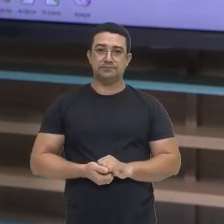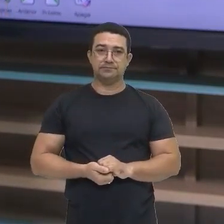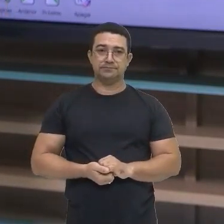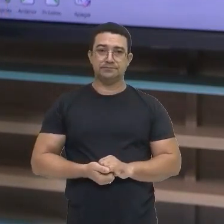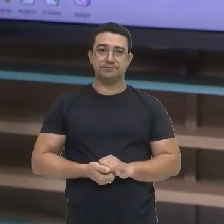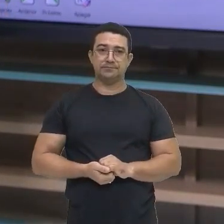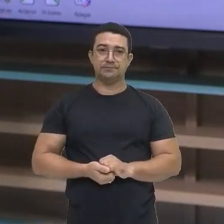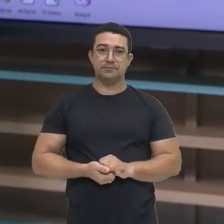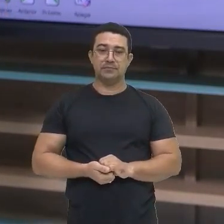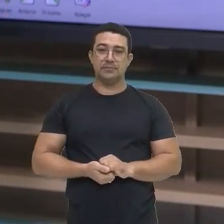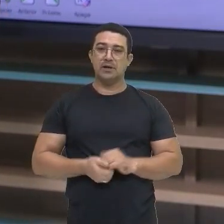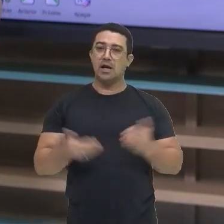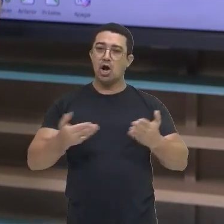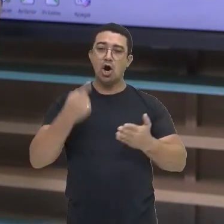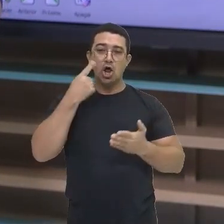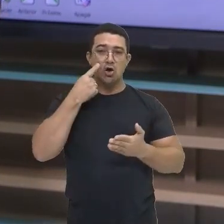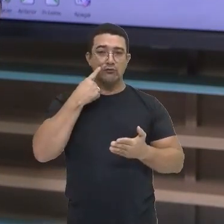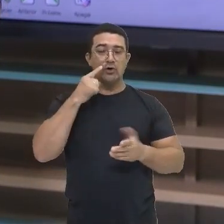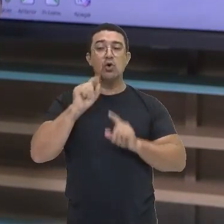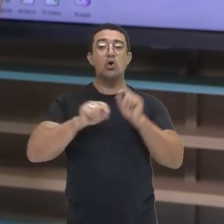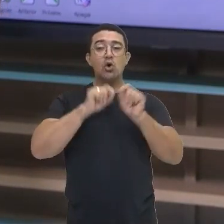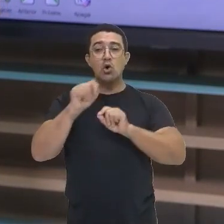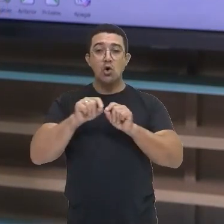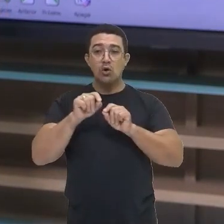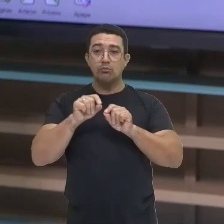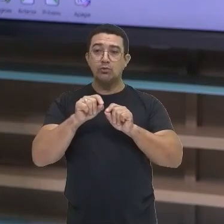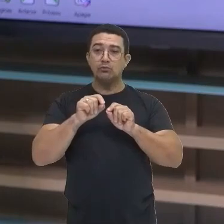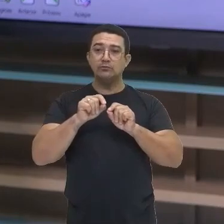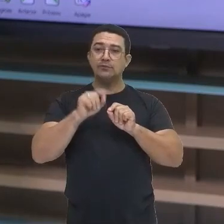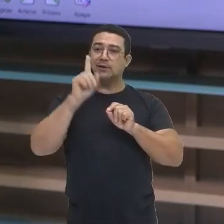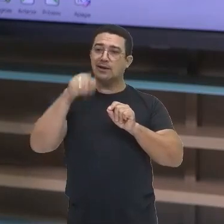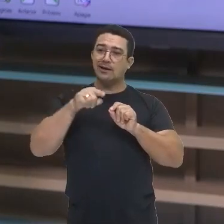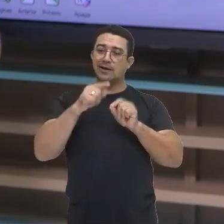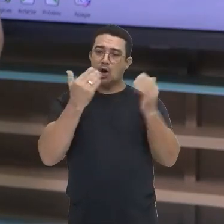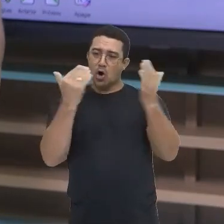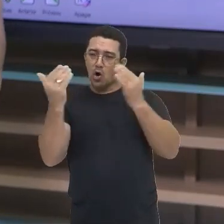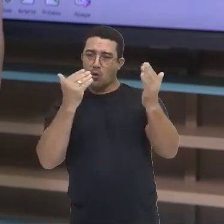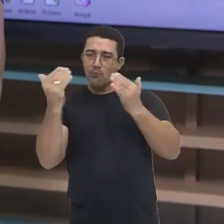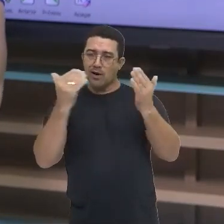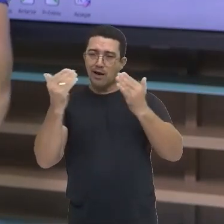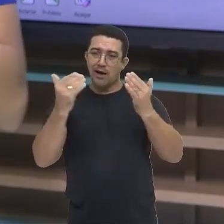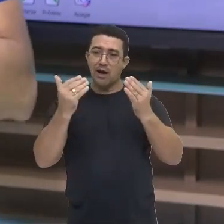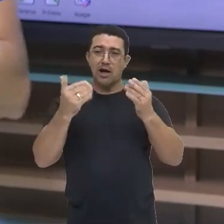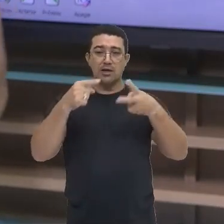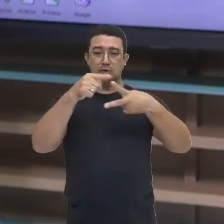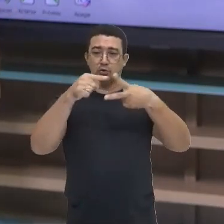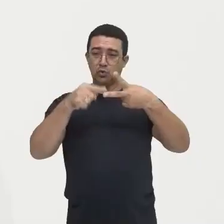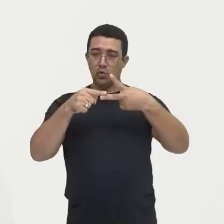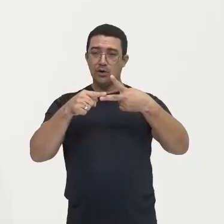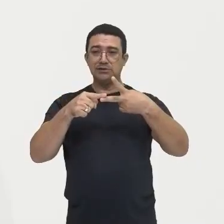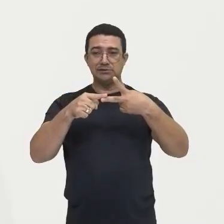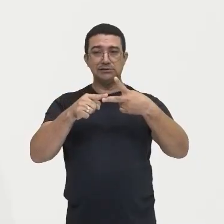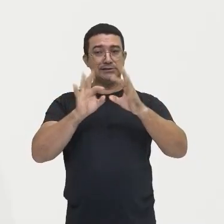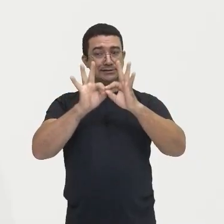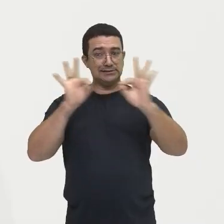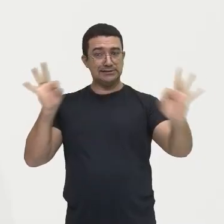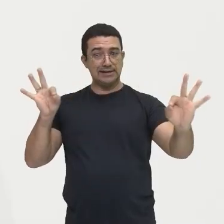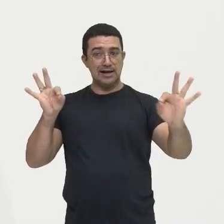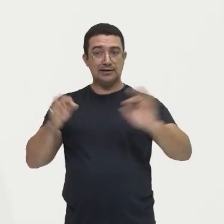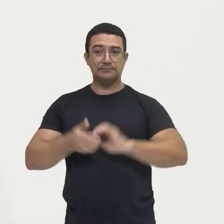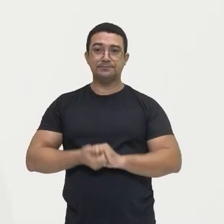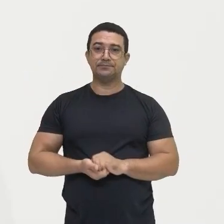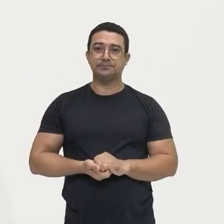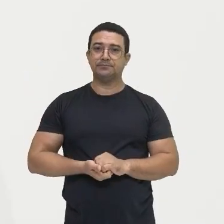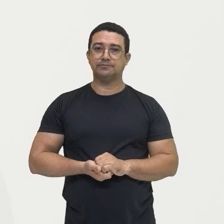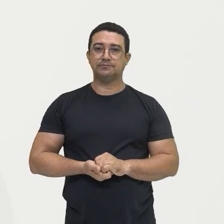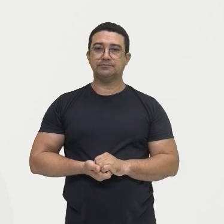pouco melhor como funciona essa questão da comparação entre as duas escalas. Vamos lá para a escala gráfica e numérica?